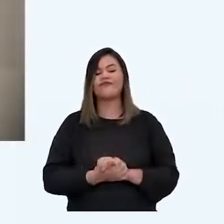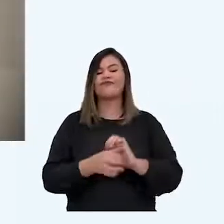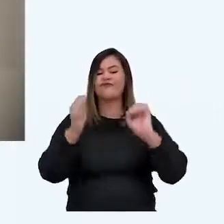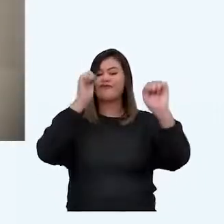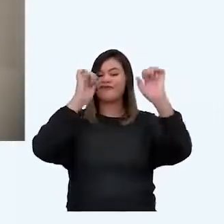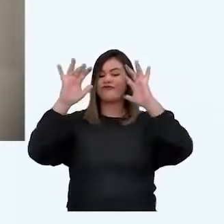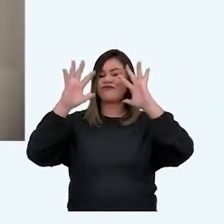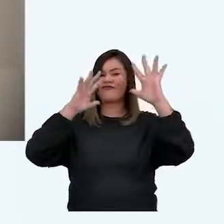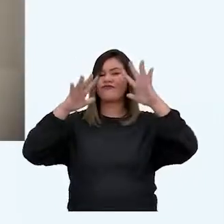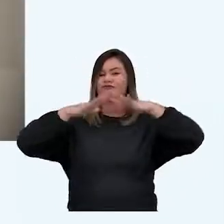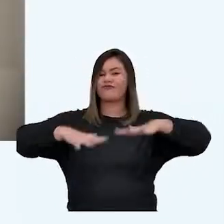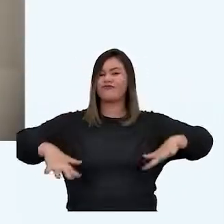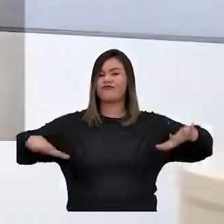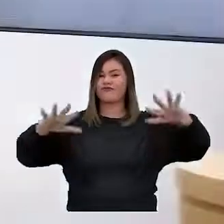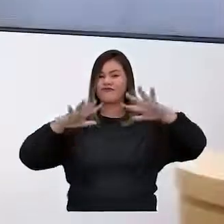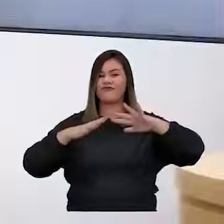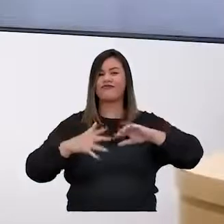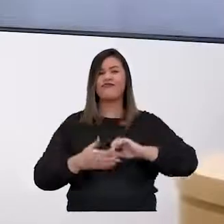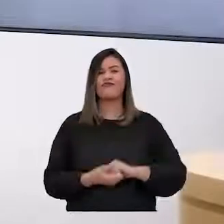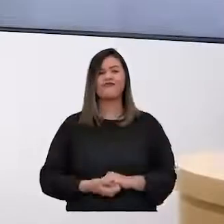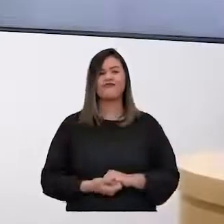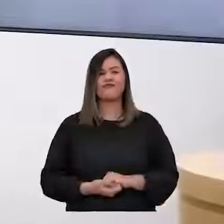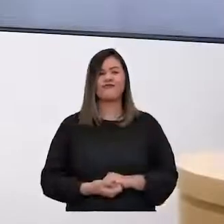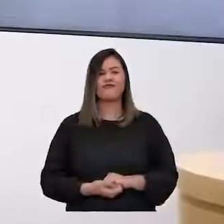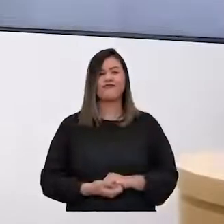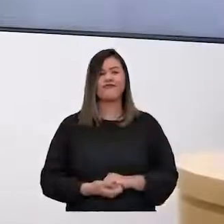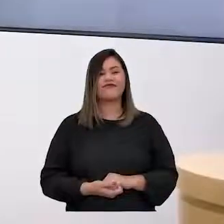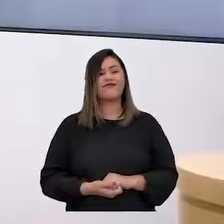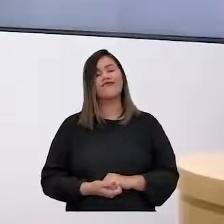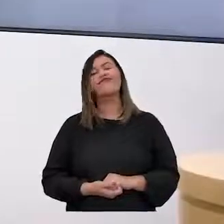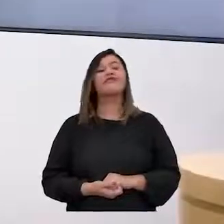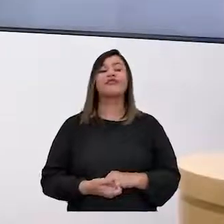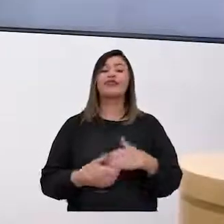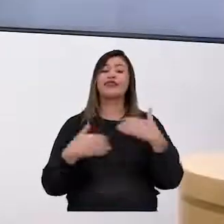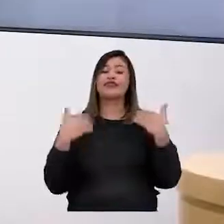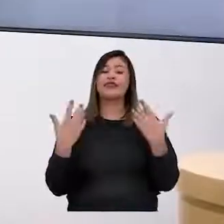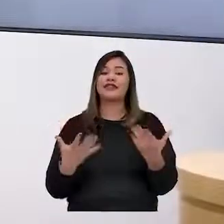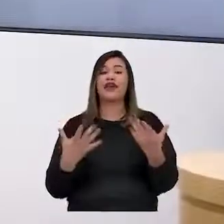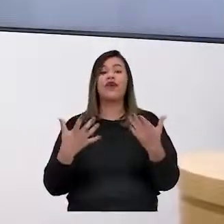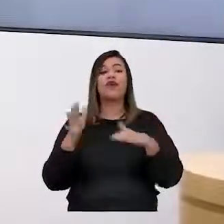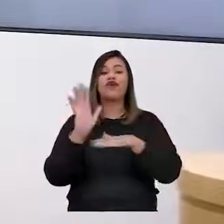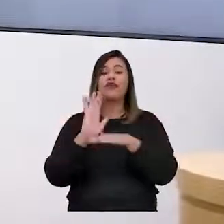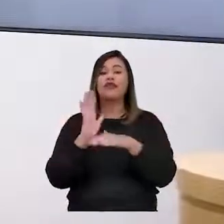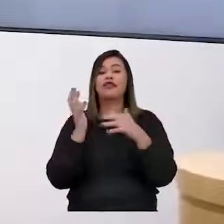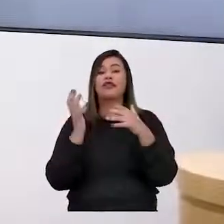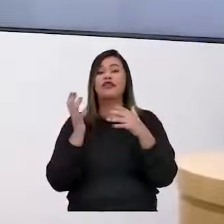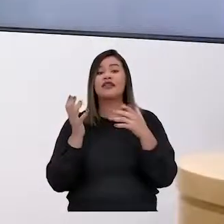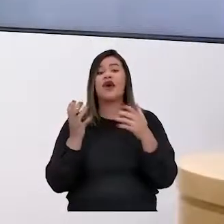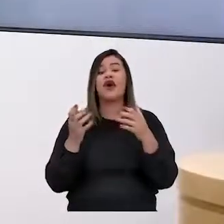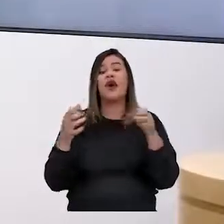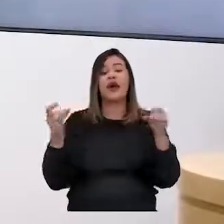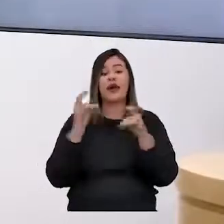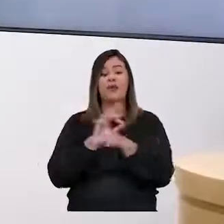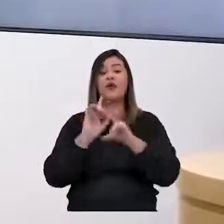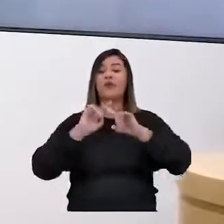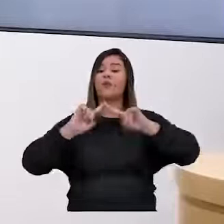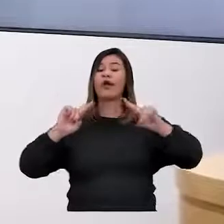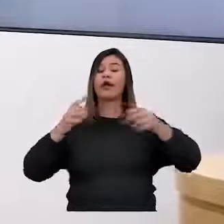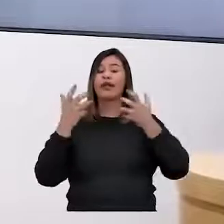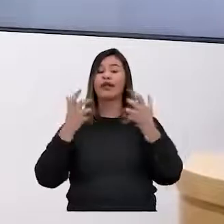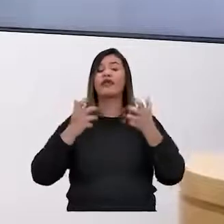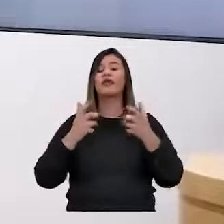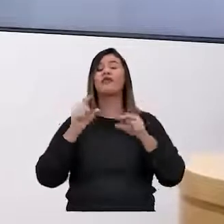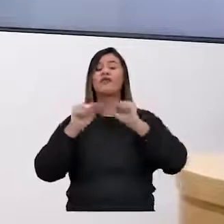Reflita com os alunos sobre os direitos. Então, pessoal, nós gostaríamos aqui de terminar sempre levando em consideração que o